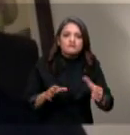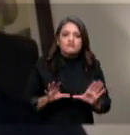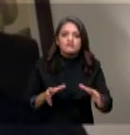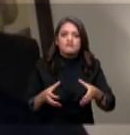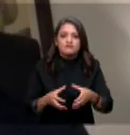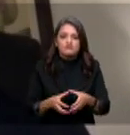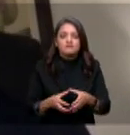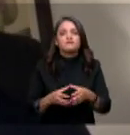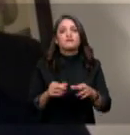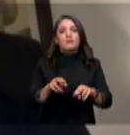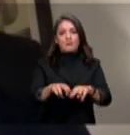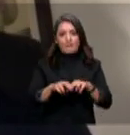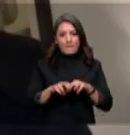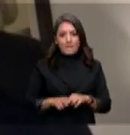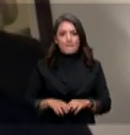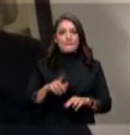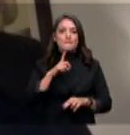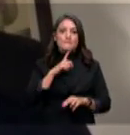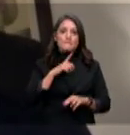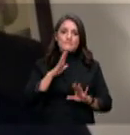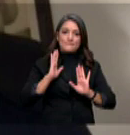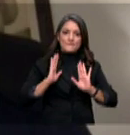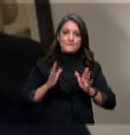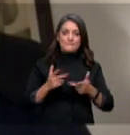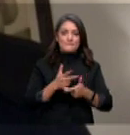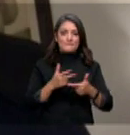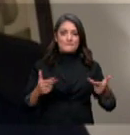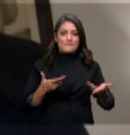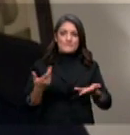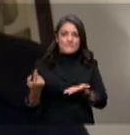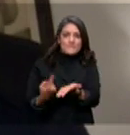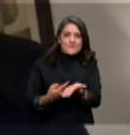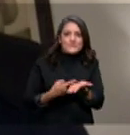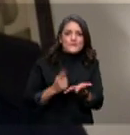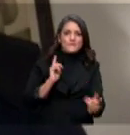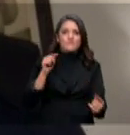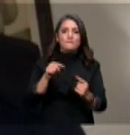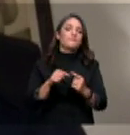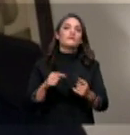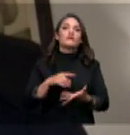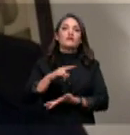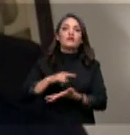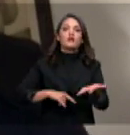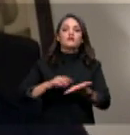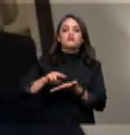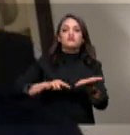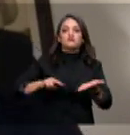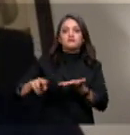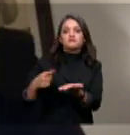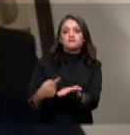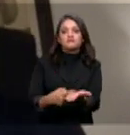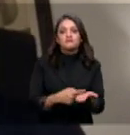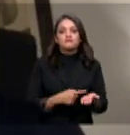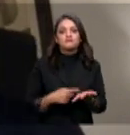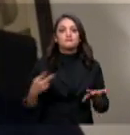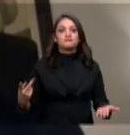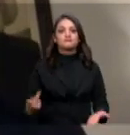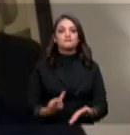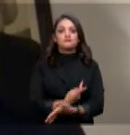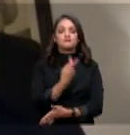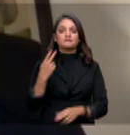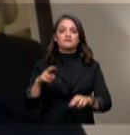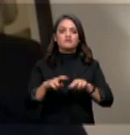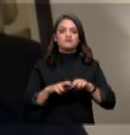natureza eminentemente sinalagmática do objeto negociado, o acordo e convenção coletivos decorrem de